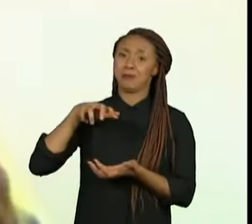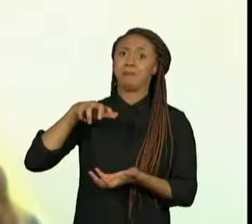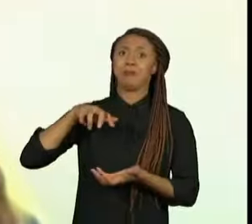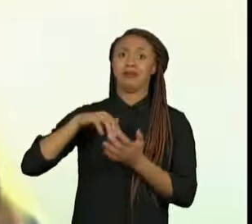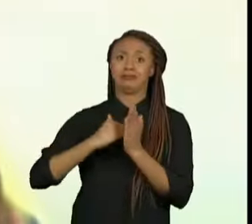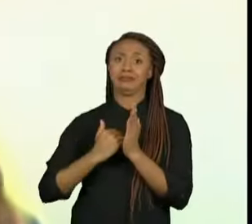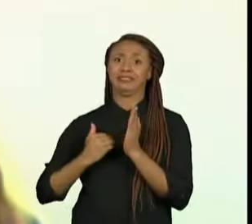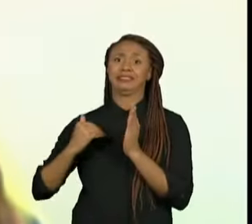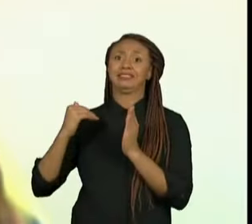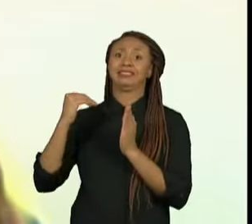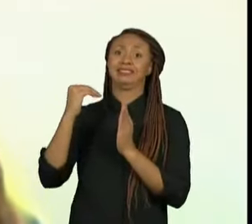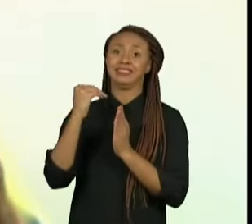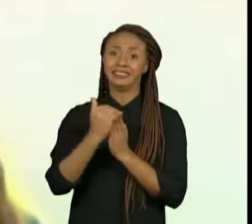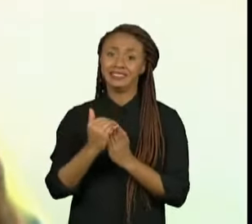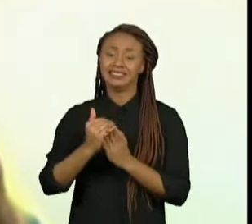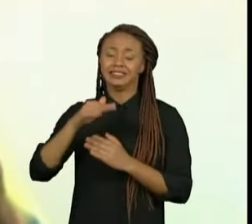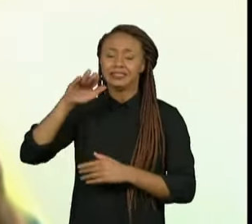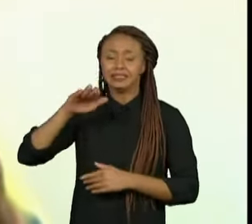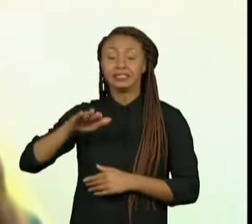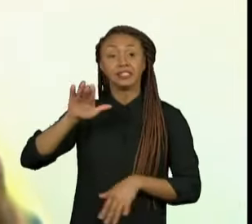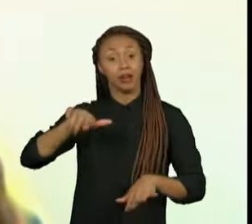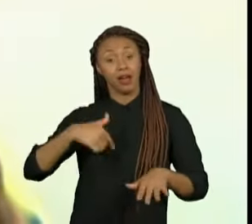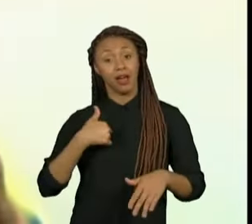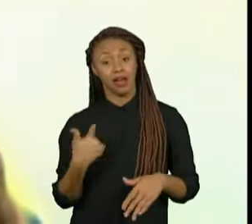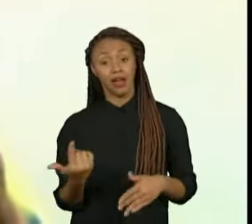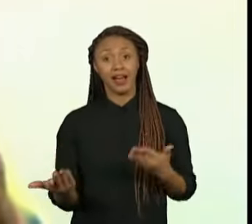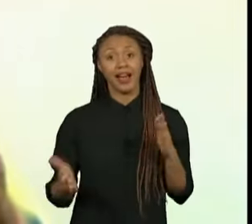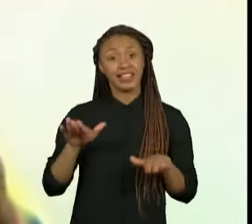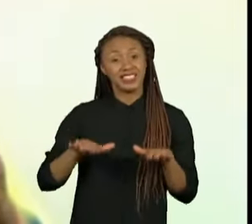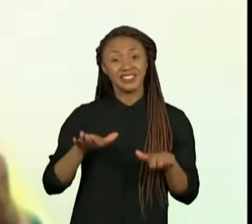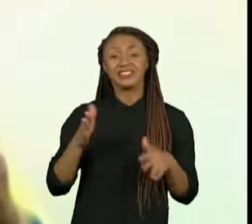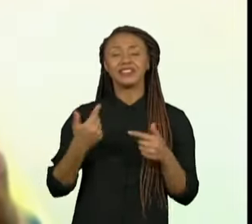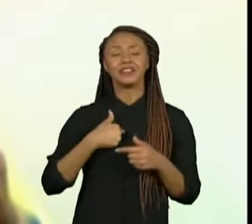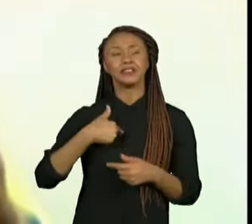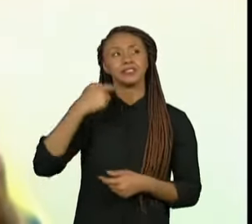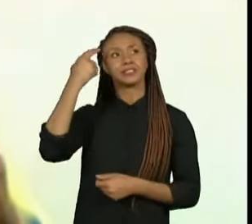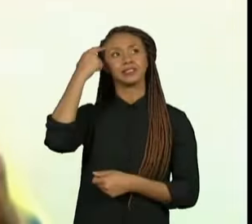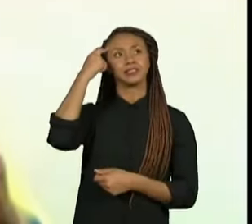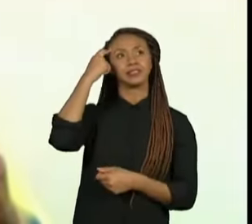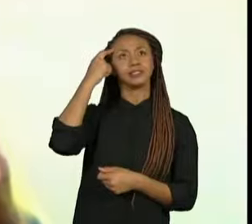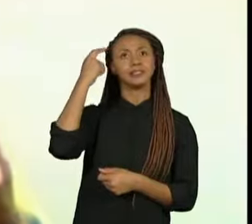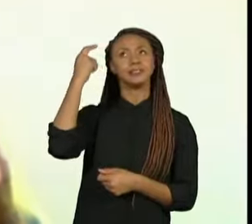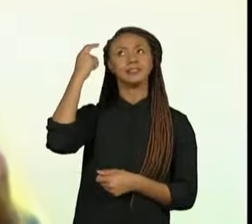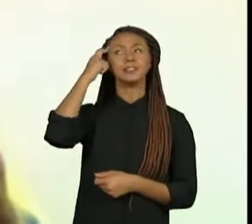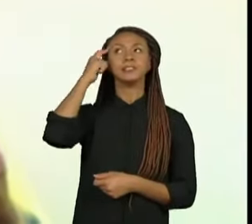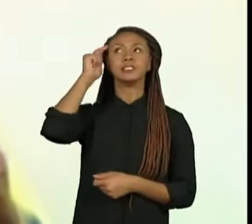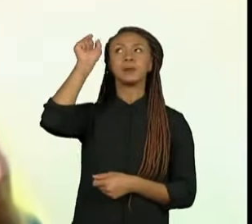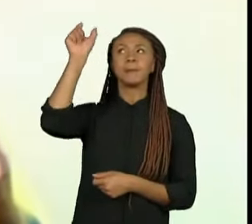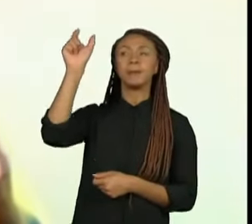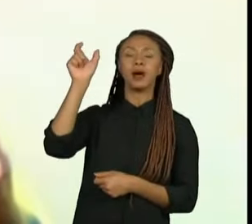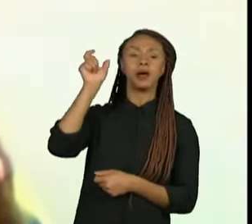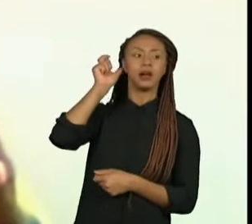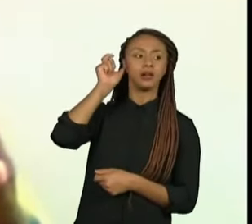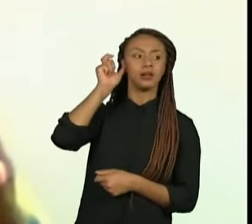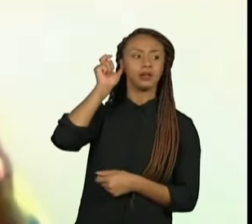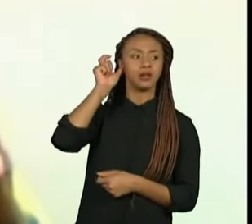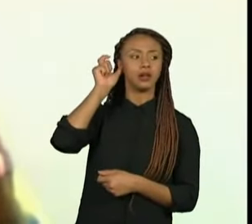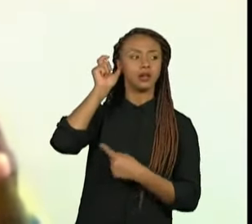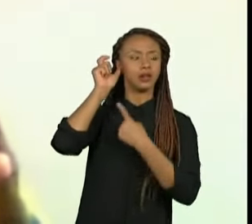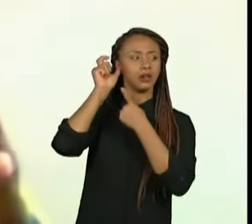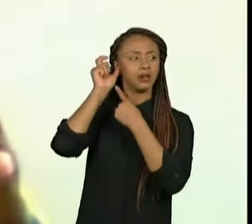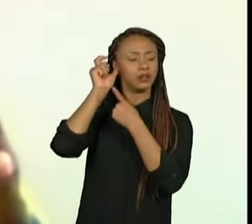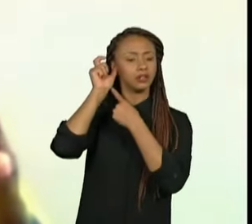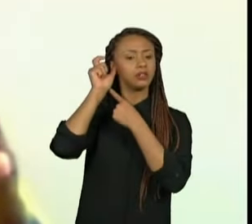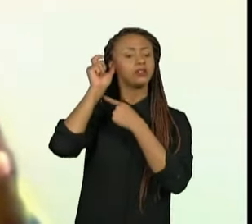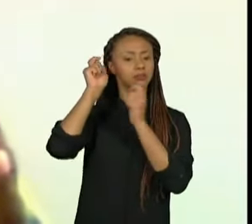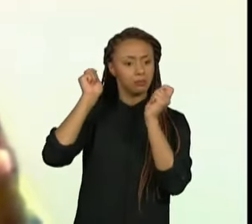fico tempos com o texto na cabeça. Uma palavra, às vezes, que eu escuto, ela pode me gerar